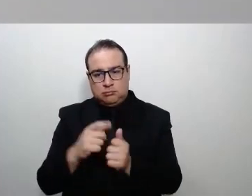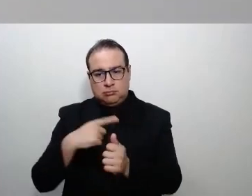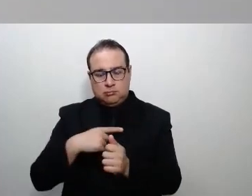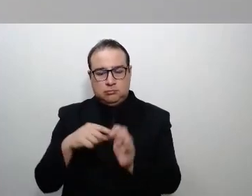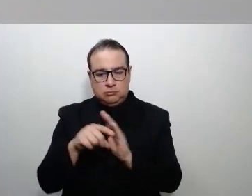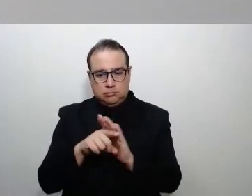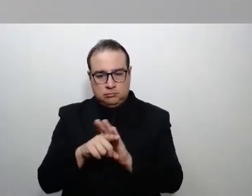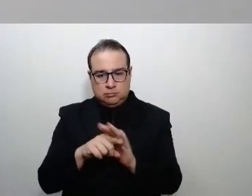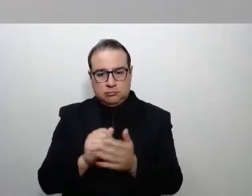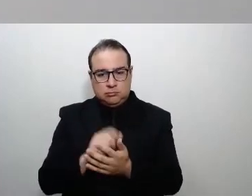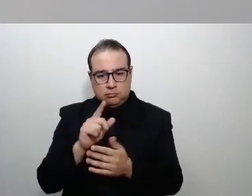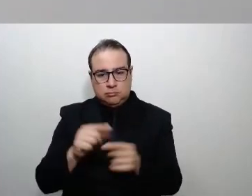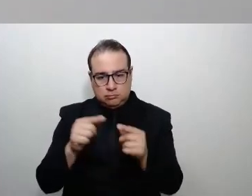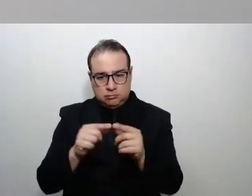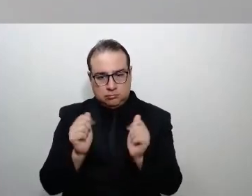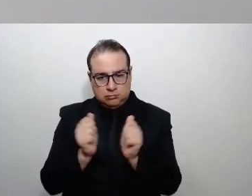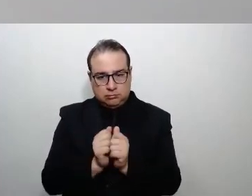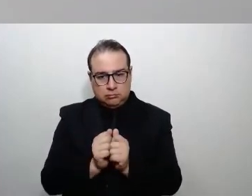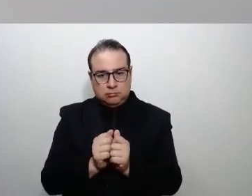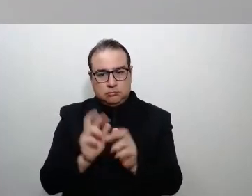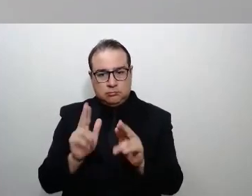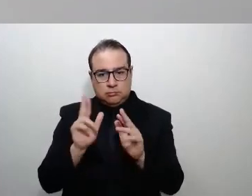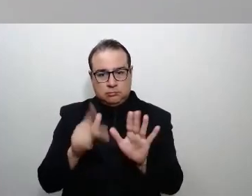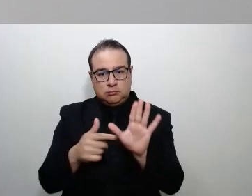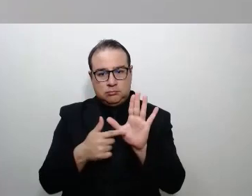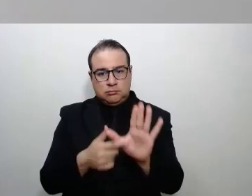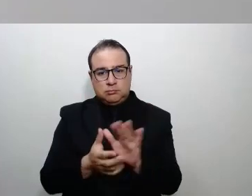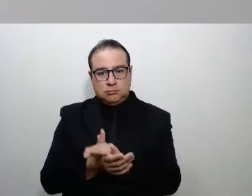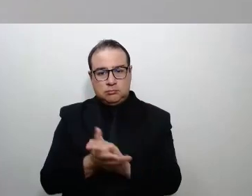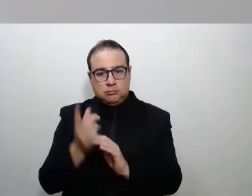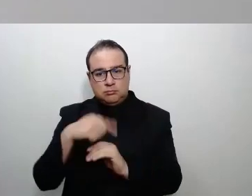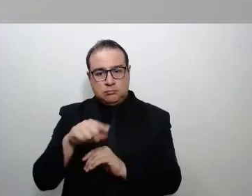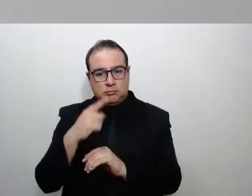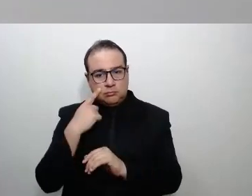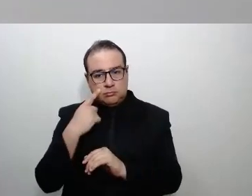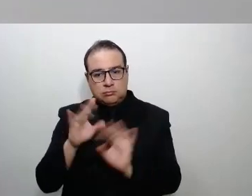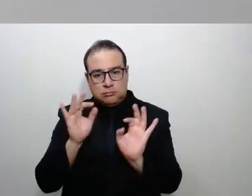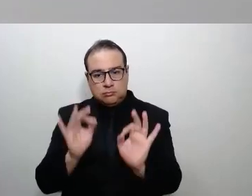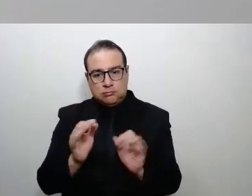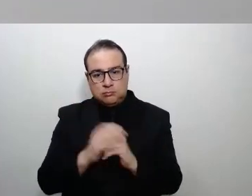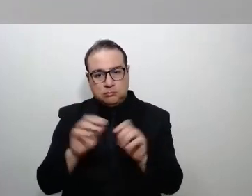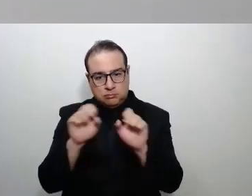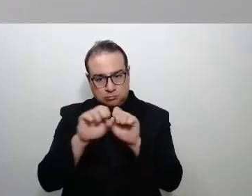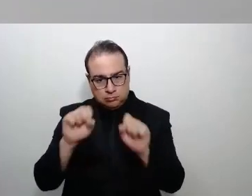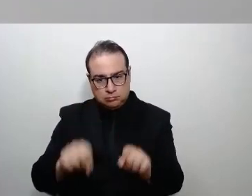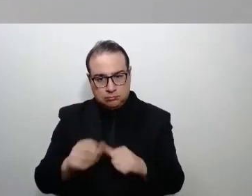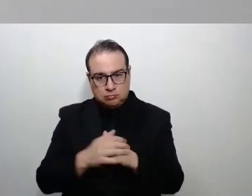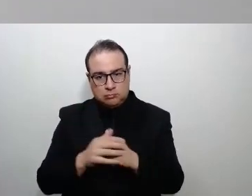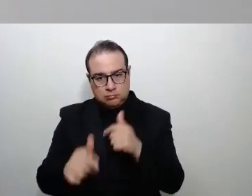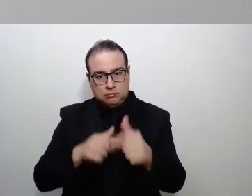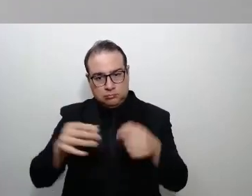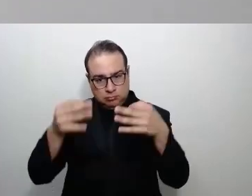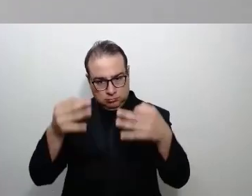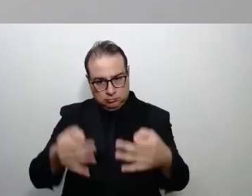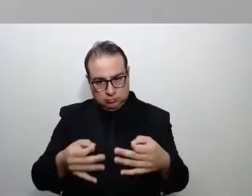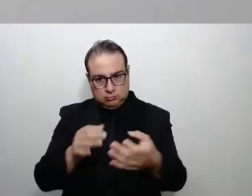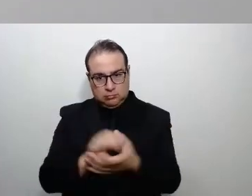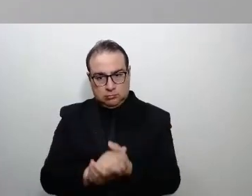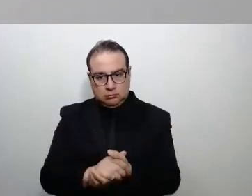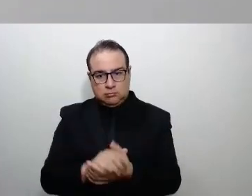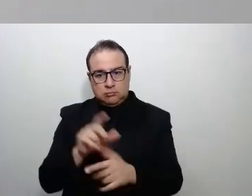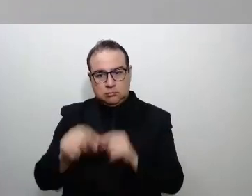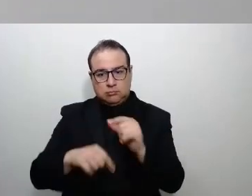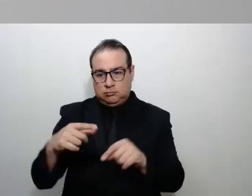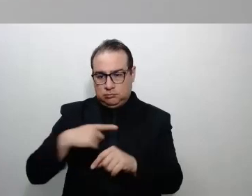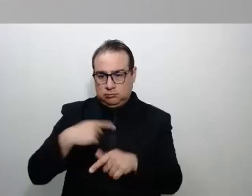é uma oportunidade ímpar para nós de verificarmos os sistemas que são eficientes aquilo que